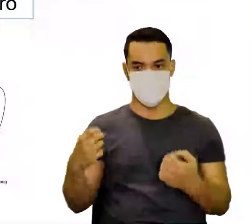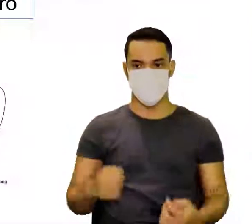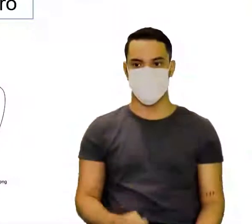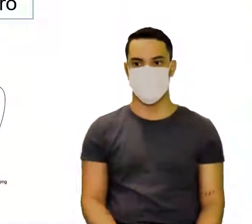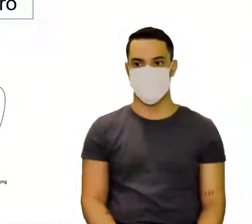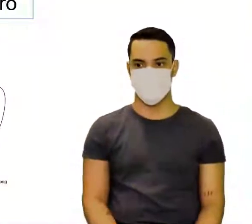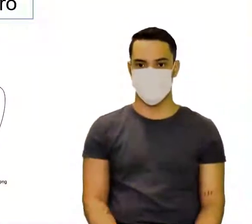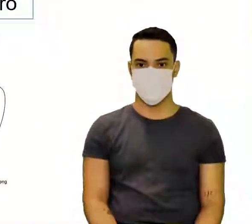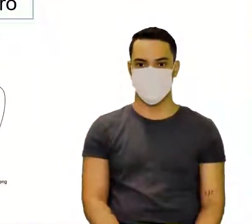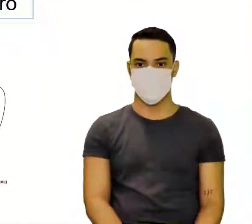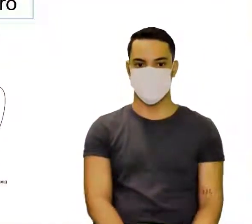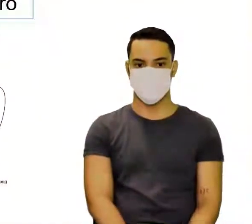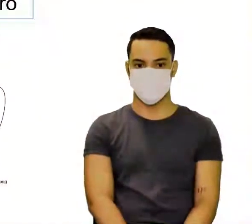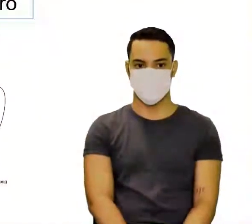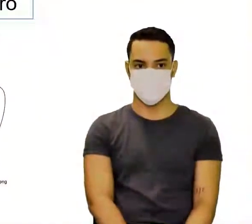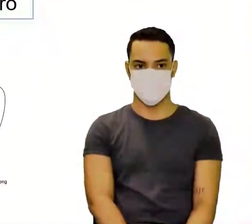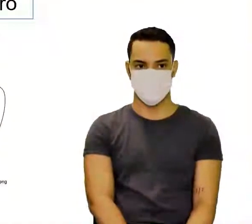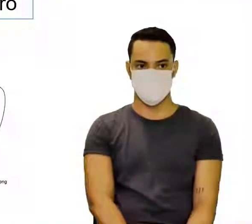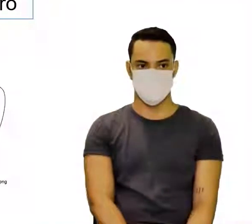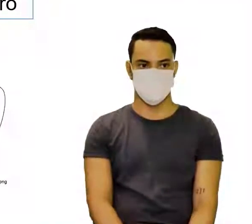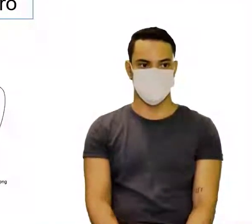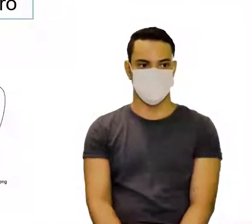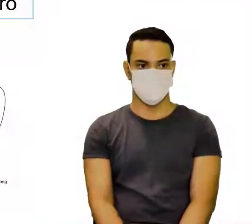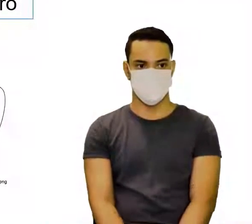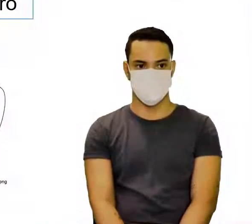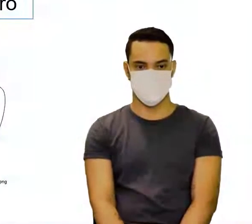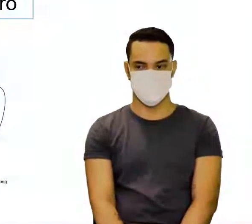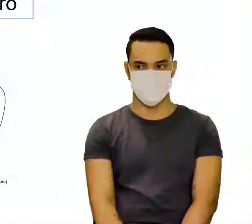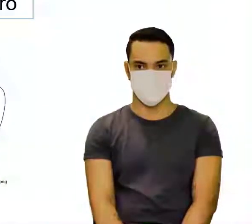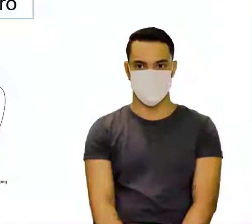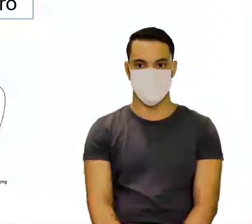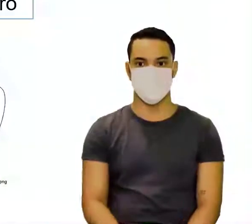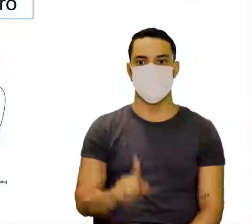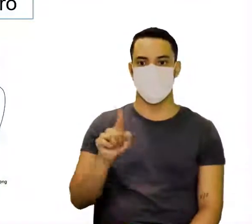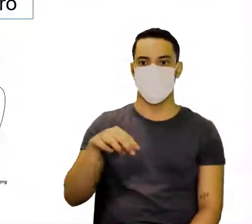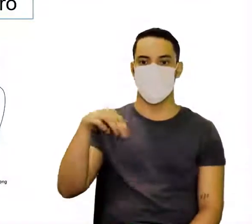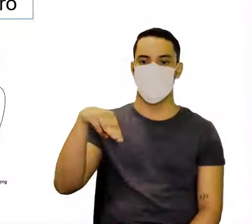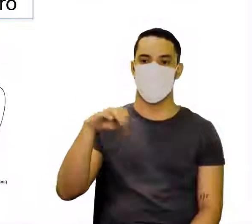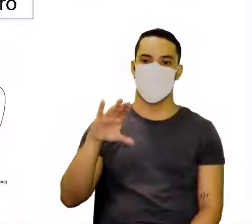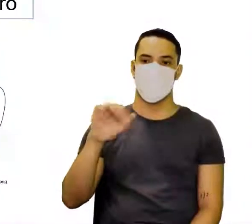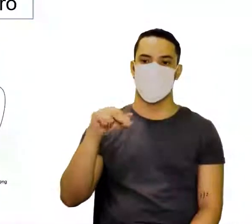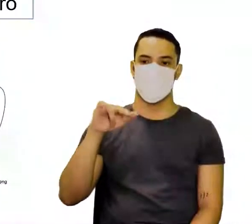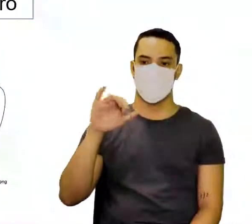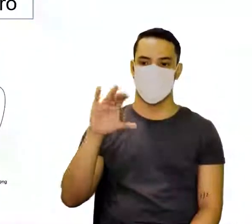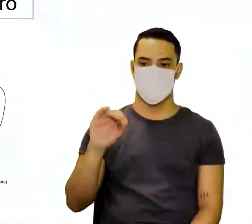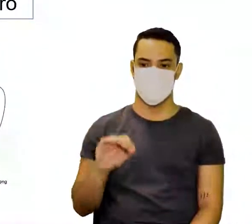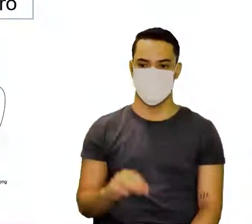carro são geradores elétricos mecânicos.